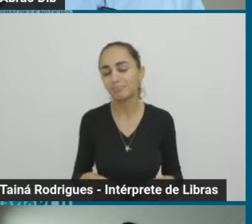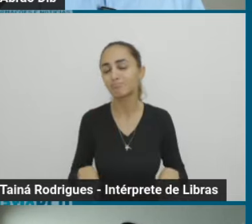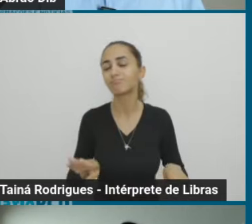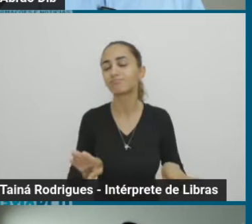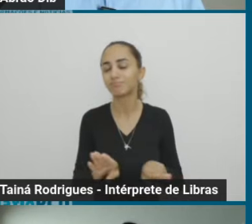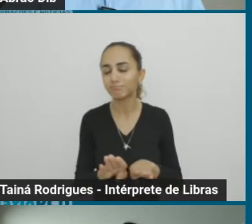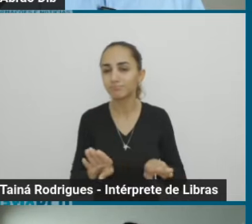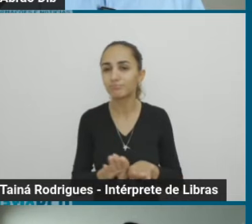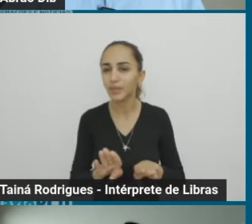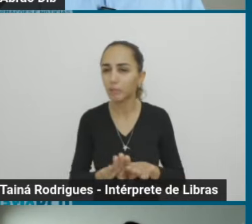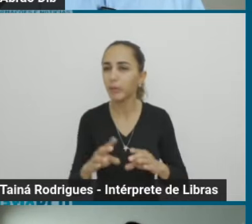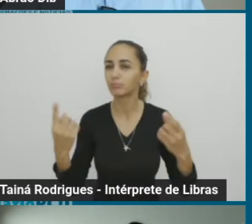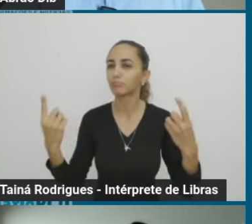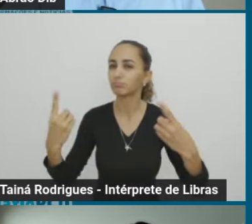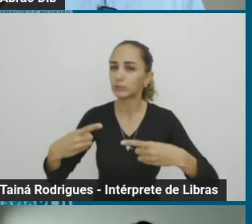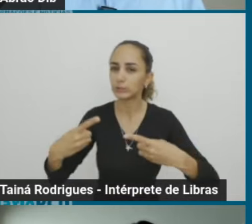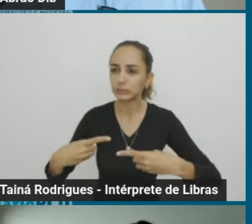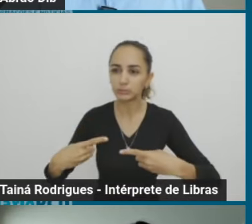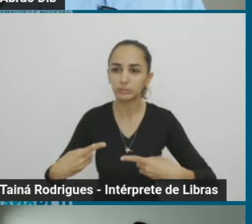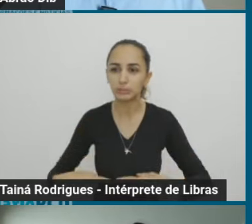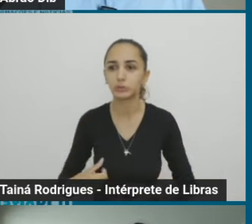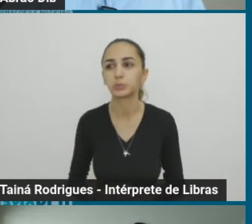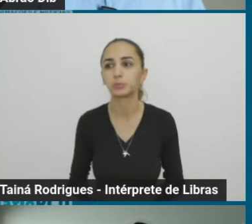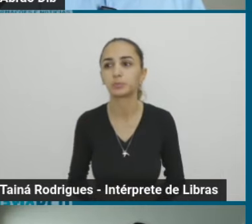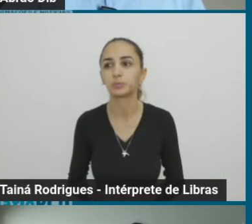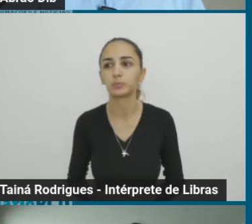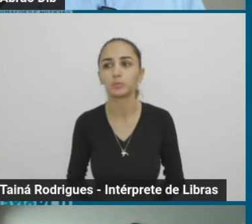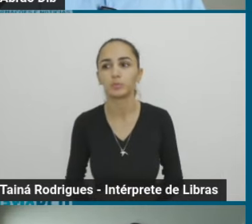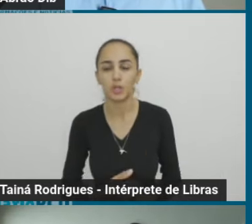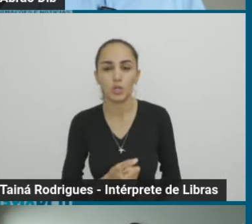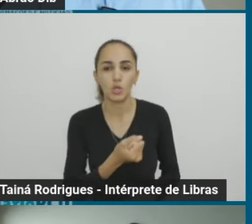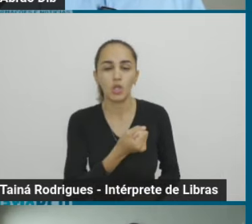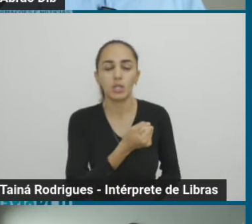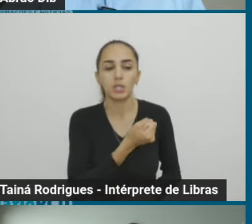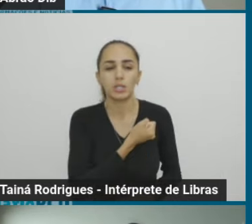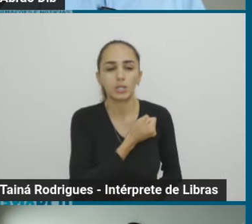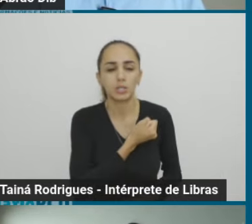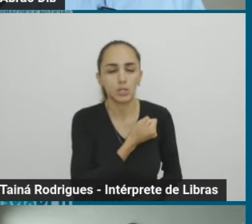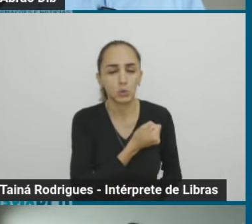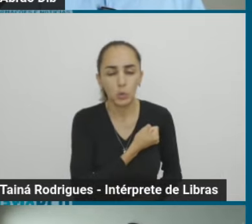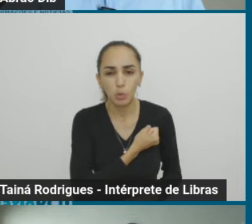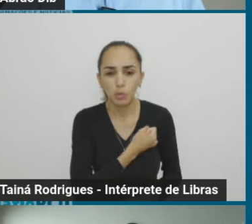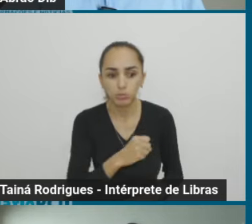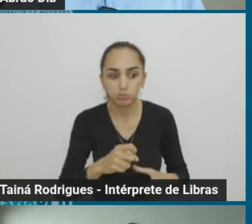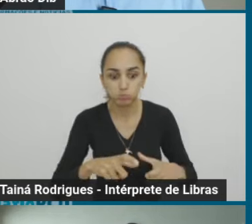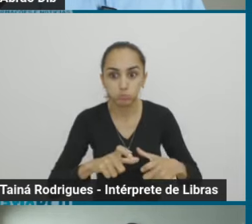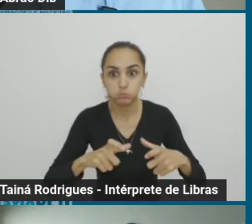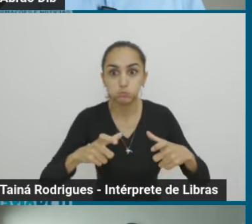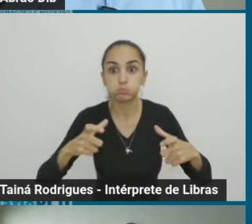ficam os desafios. Será que esse número, por mais significativo, representa